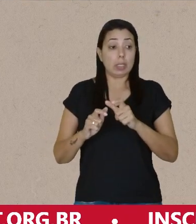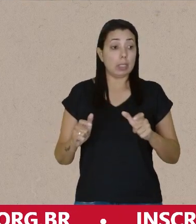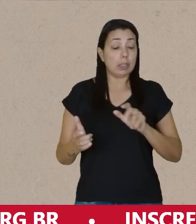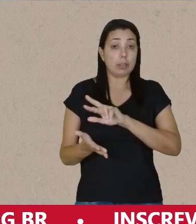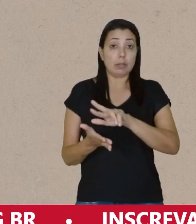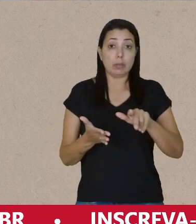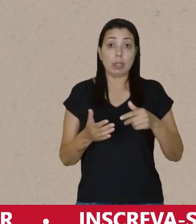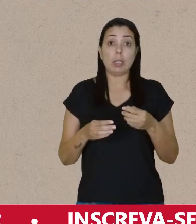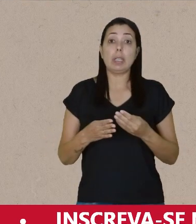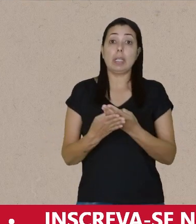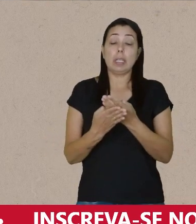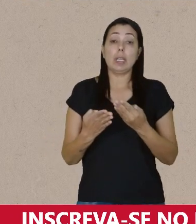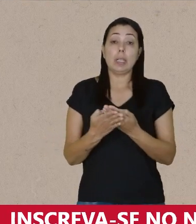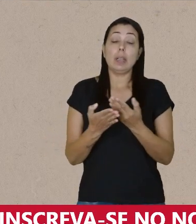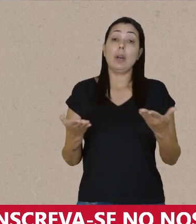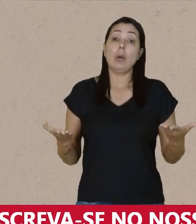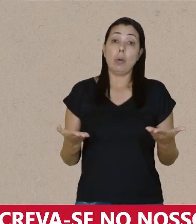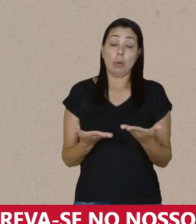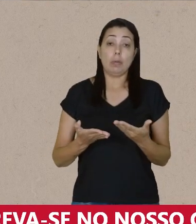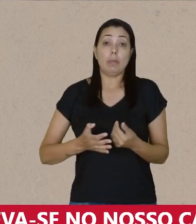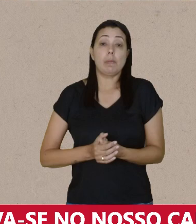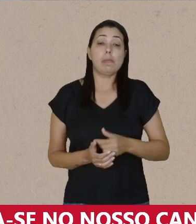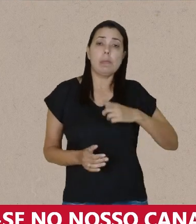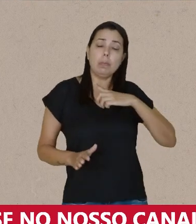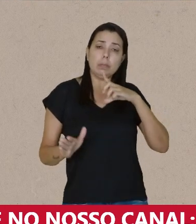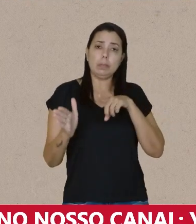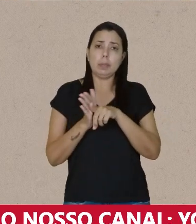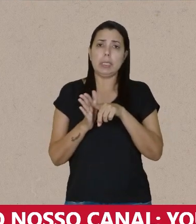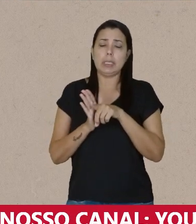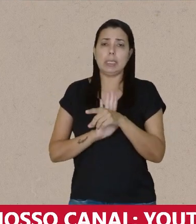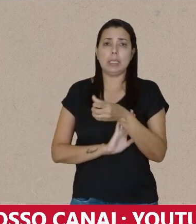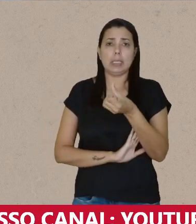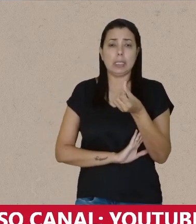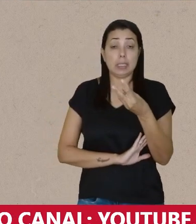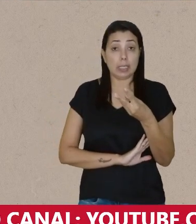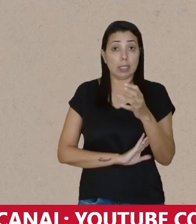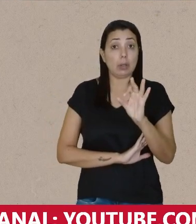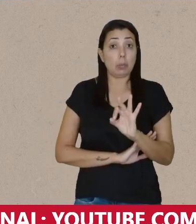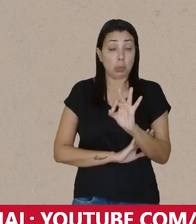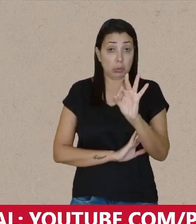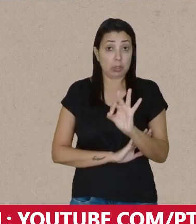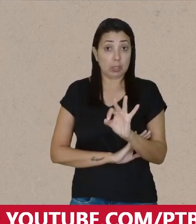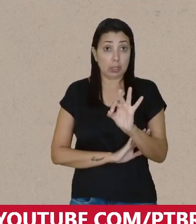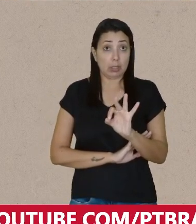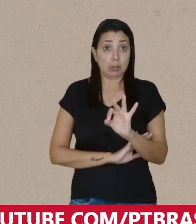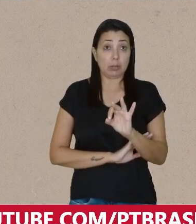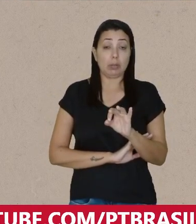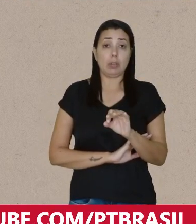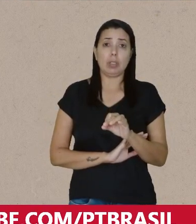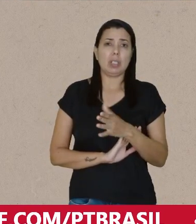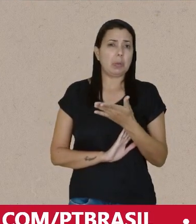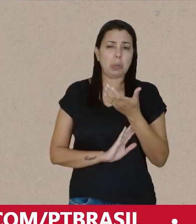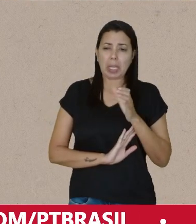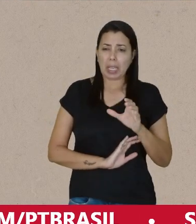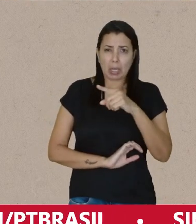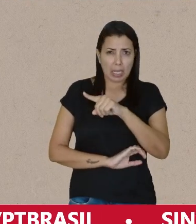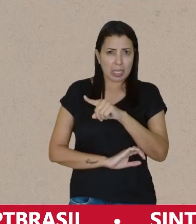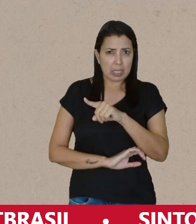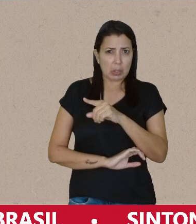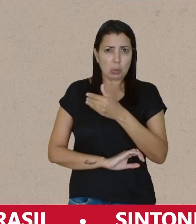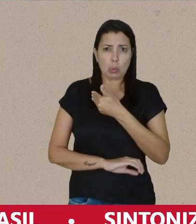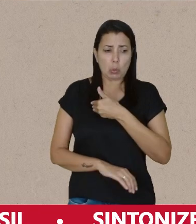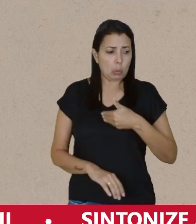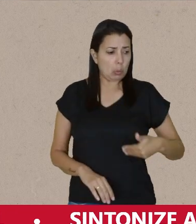maioria da mídia. Hoje tem uma pesquisa, 63% é rejeição ao governo dele.